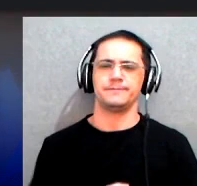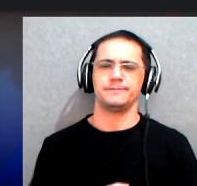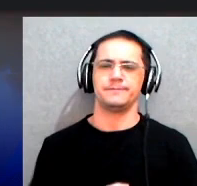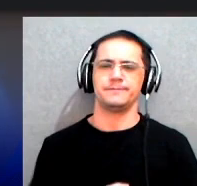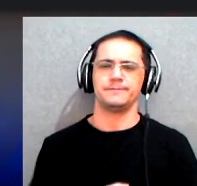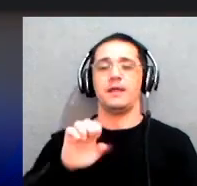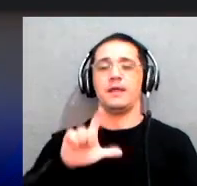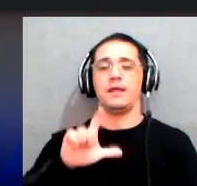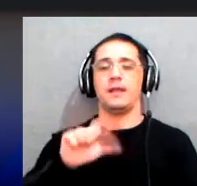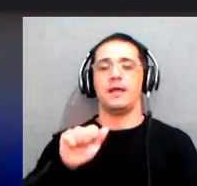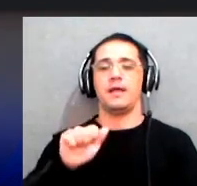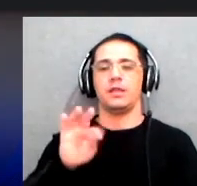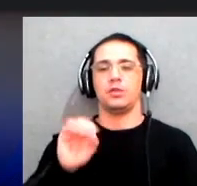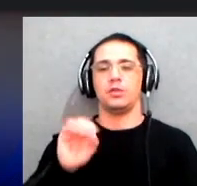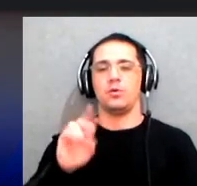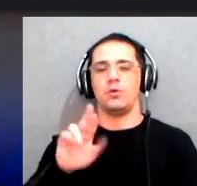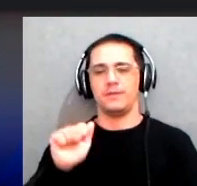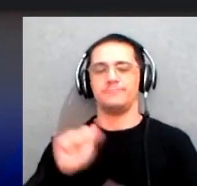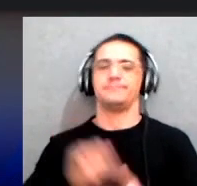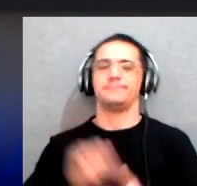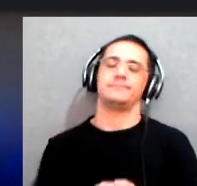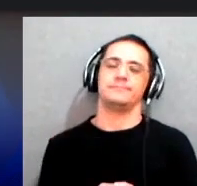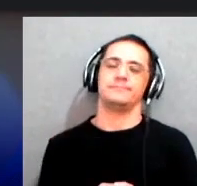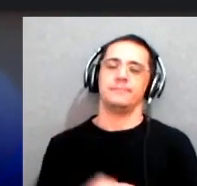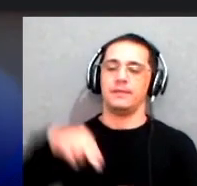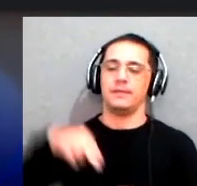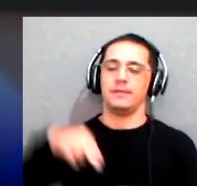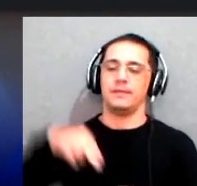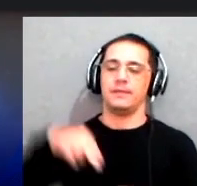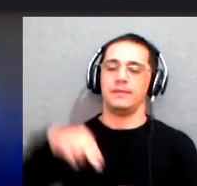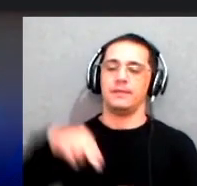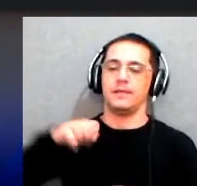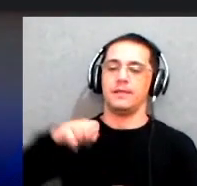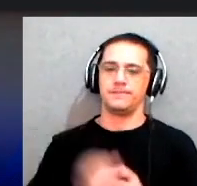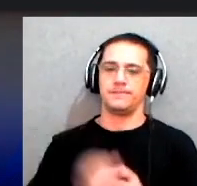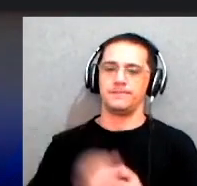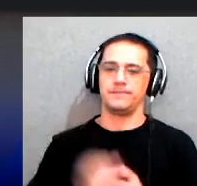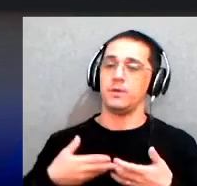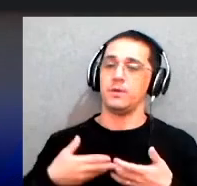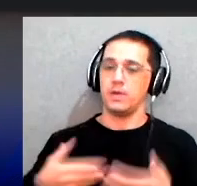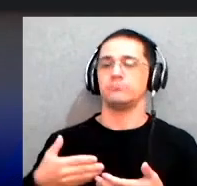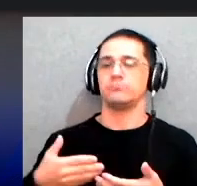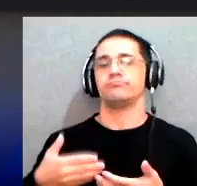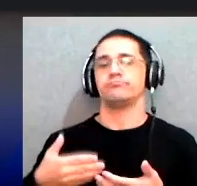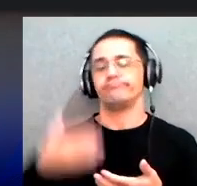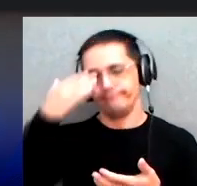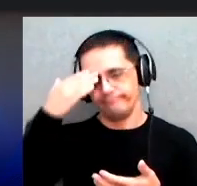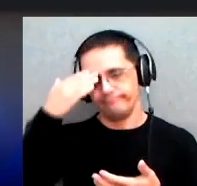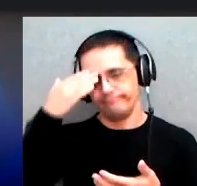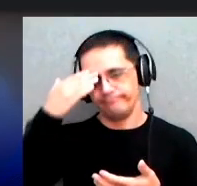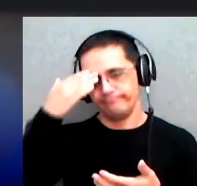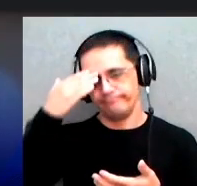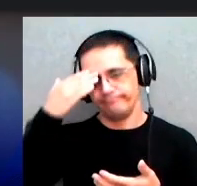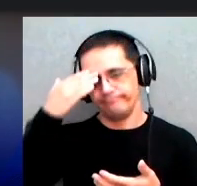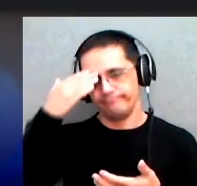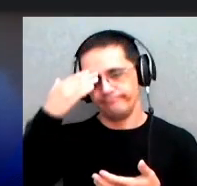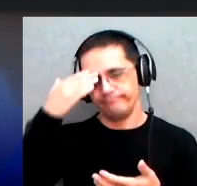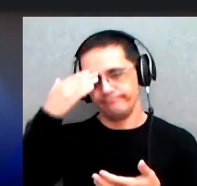Bastos. Agradeço muito pelo convite, representando os colegas da CRIERGS, e aproveito para parabenizar o ABRS